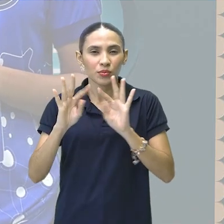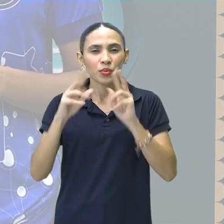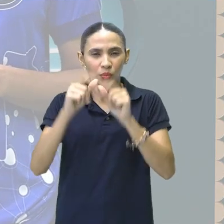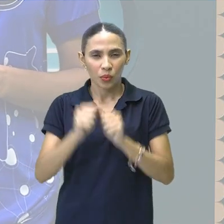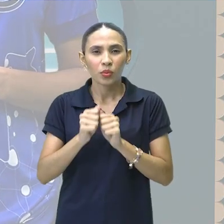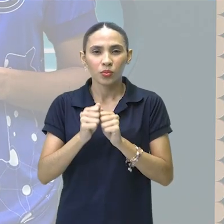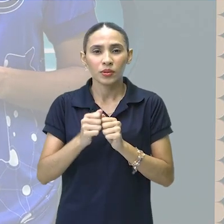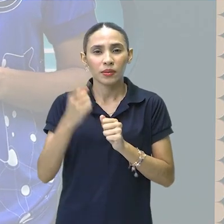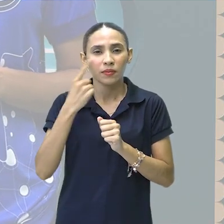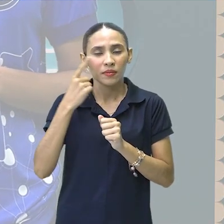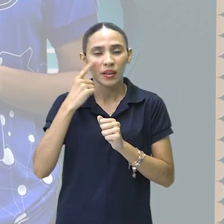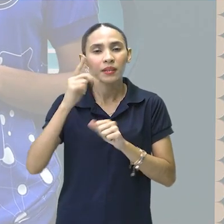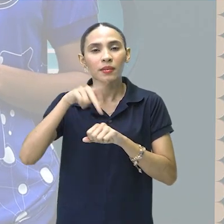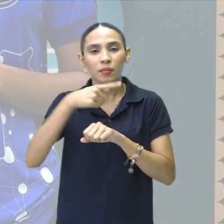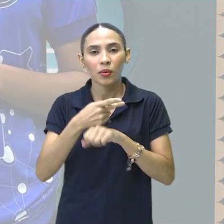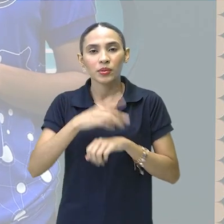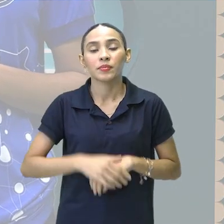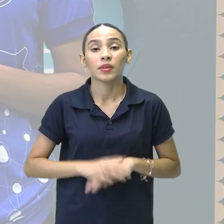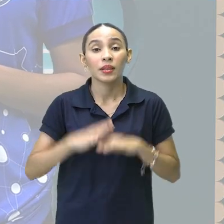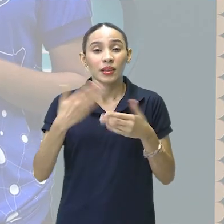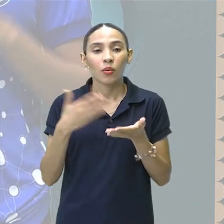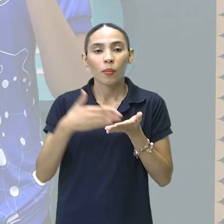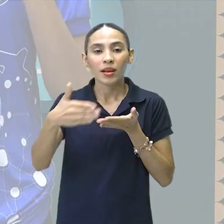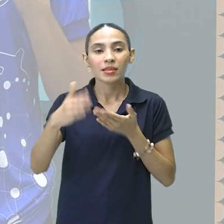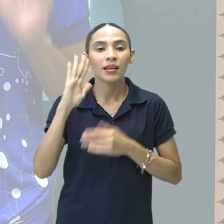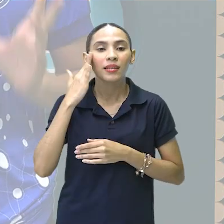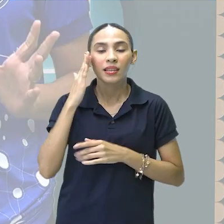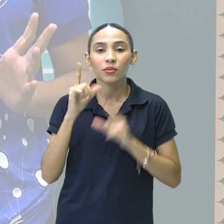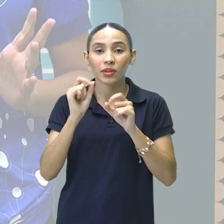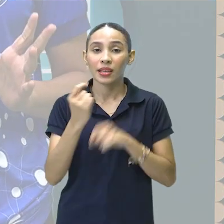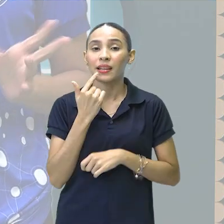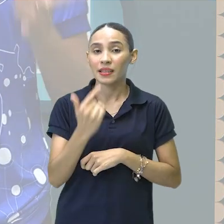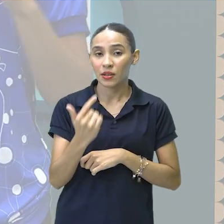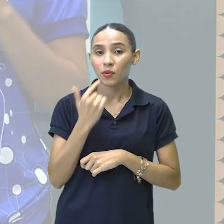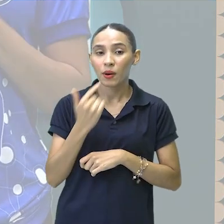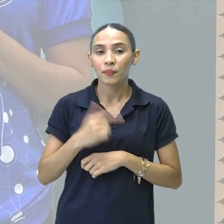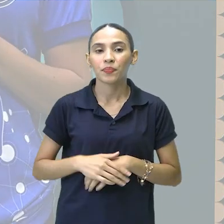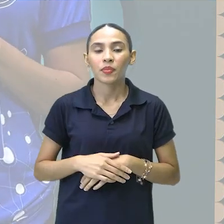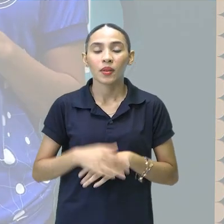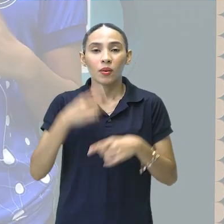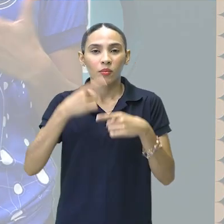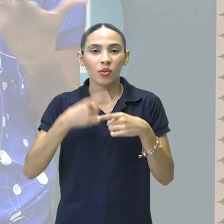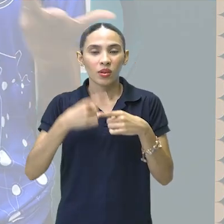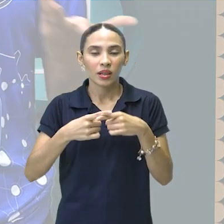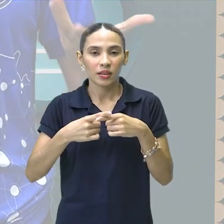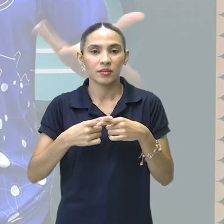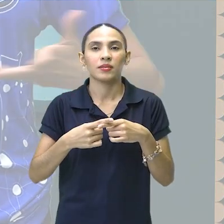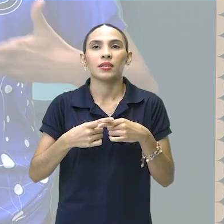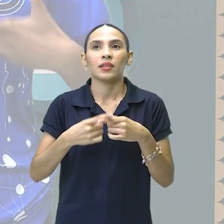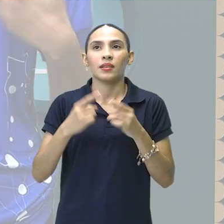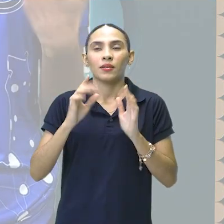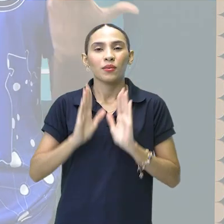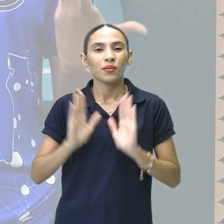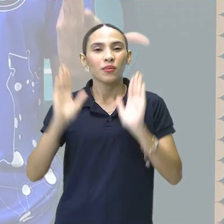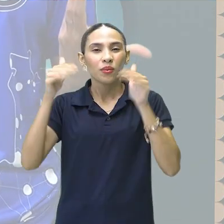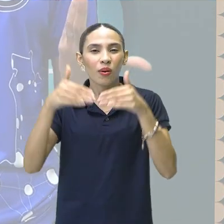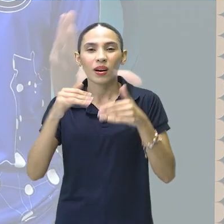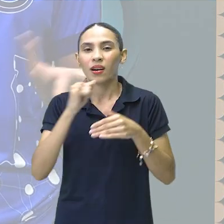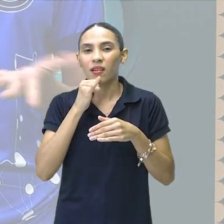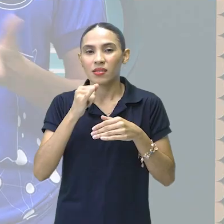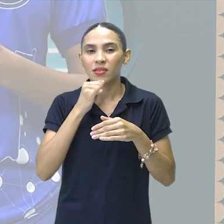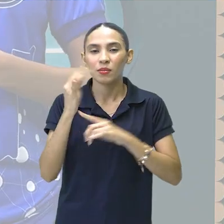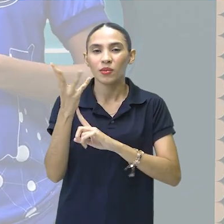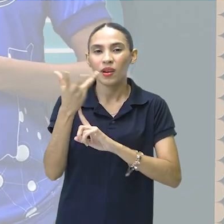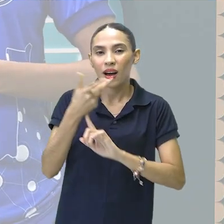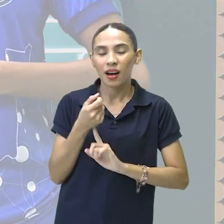dúvida. E vamos começar entendendo a questão da língua. Porque quando a gente fala de